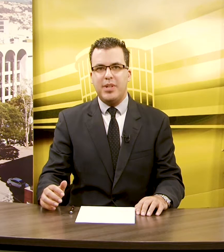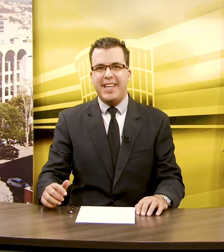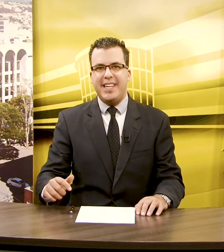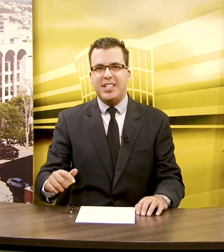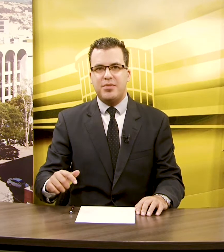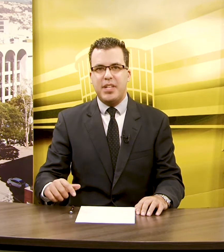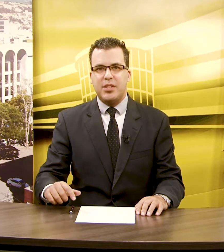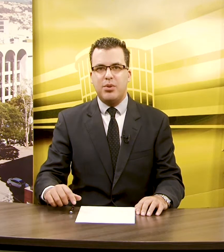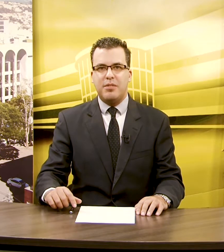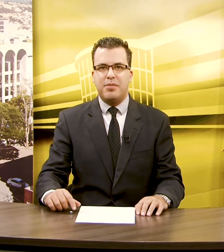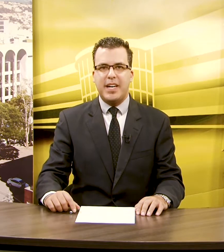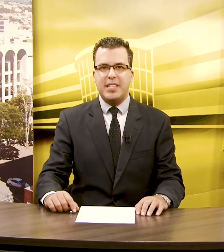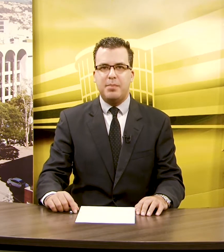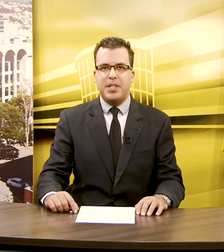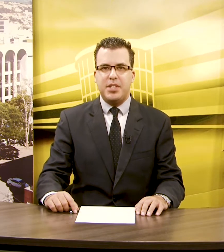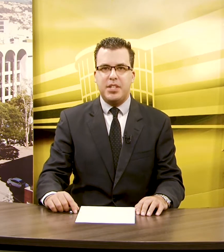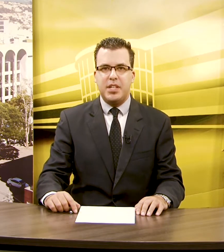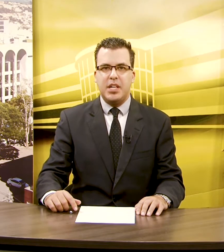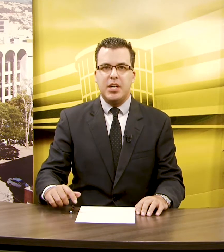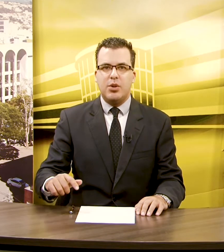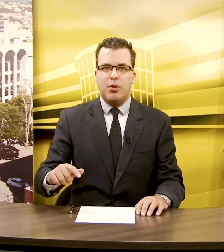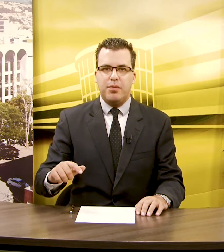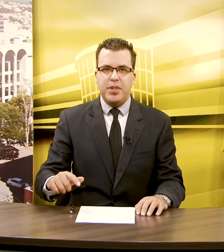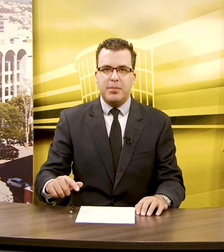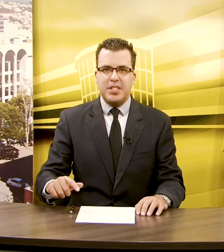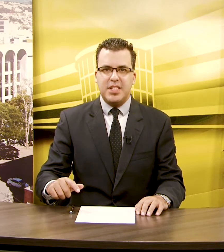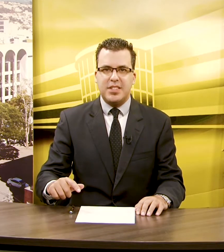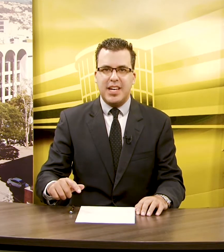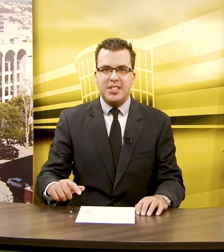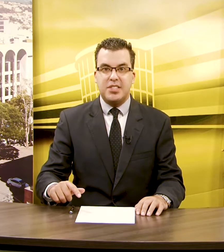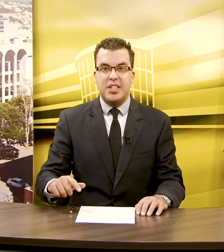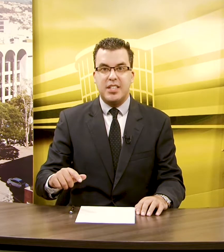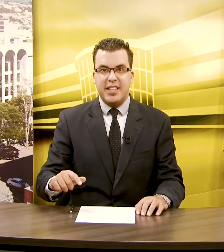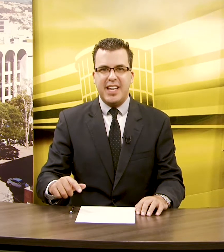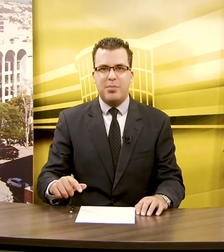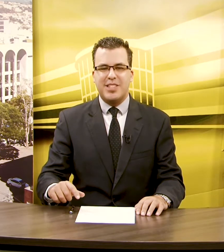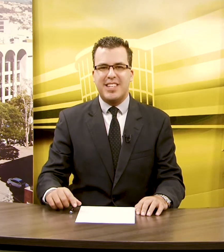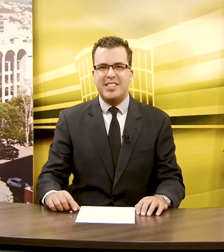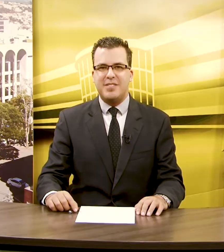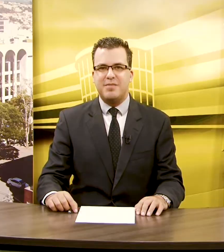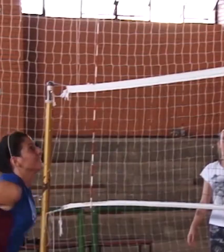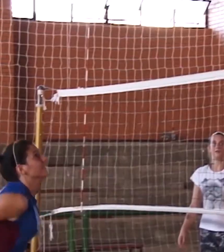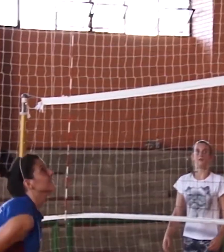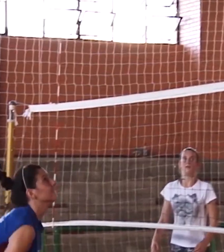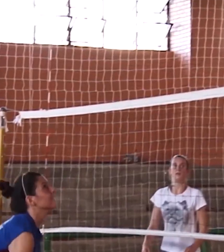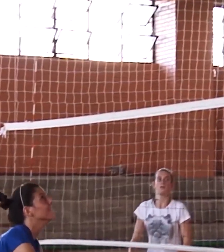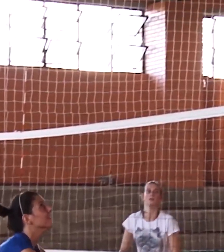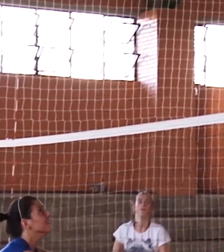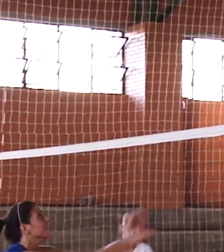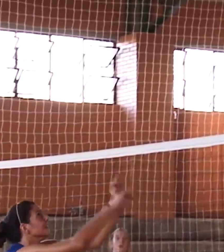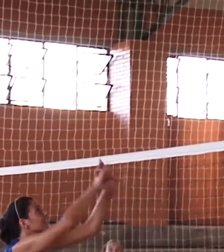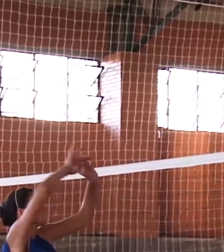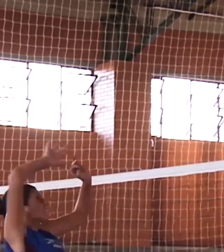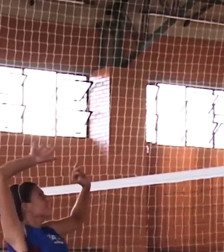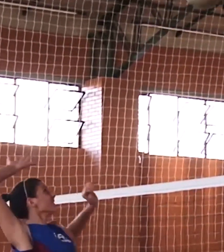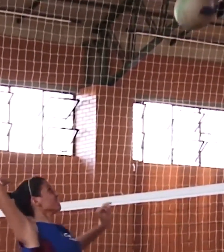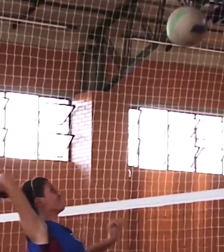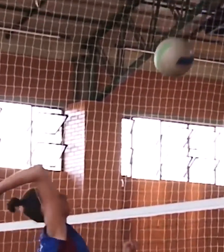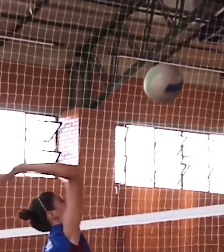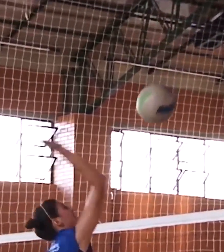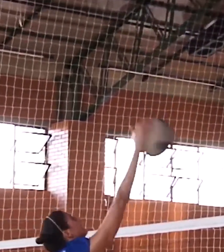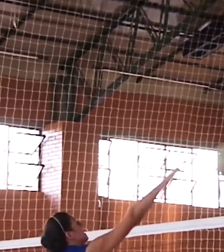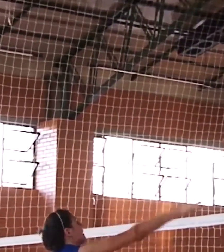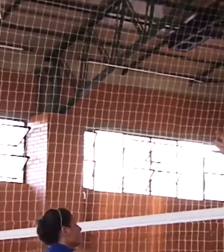autoria do ex-vereador Wagner Petrini. Confira mais detalhes na reportagem. O projeto tem autoria do